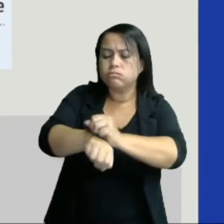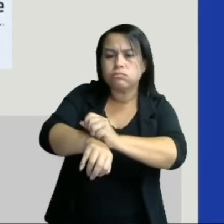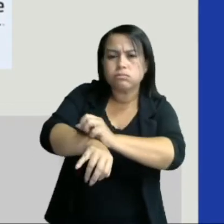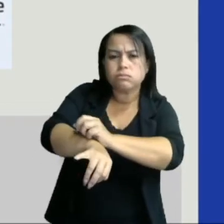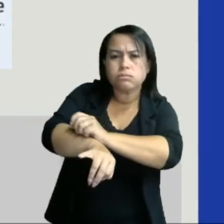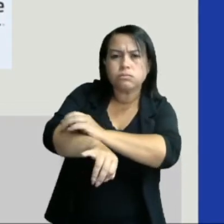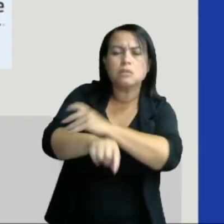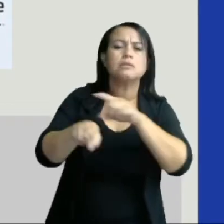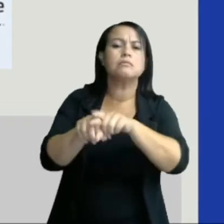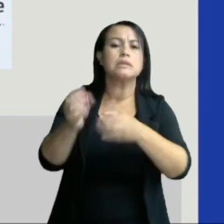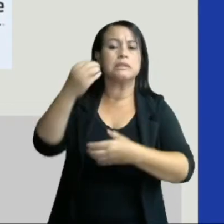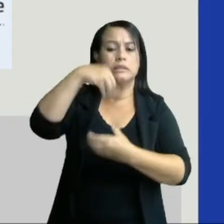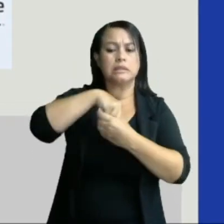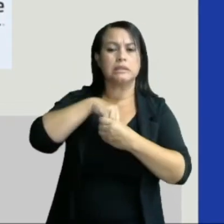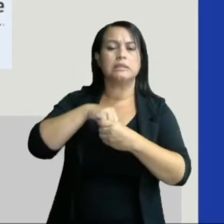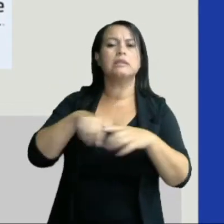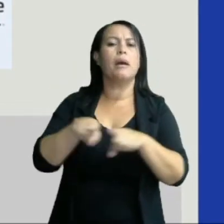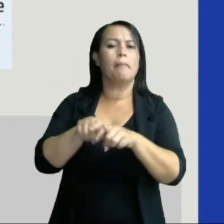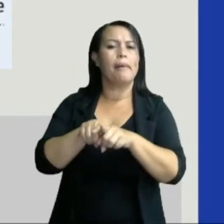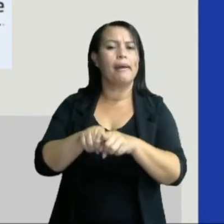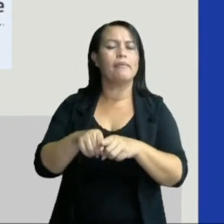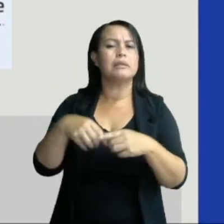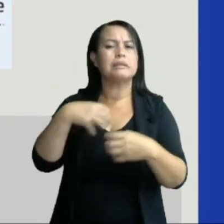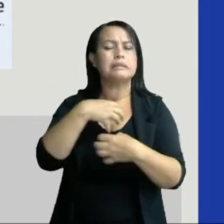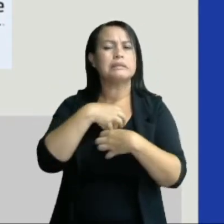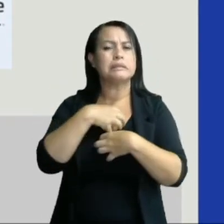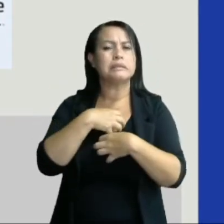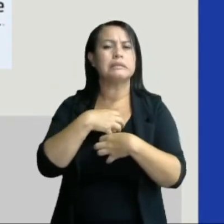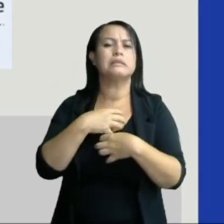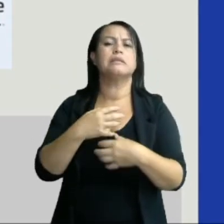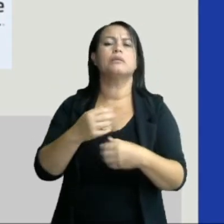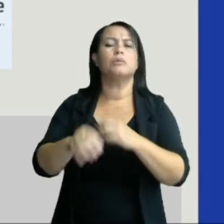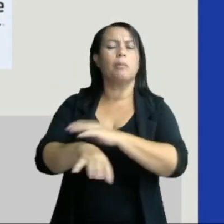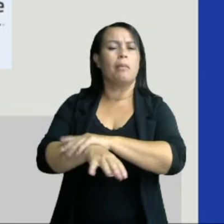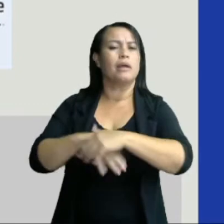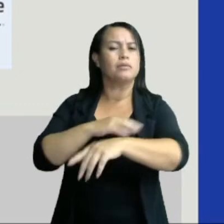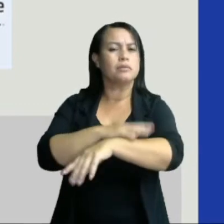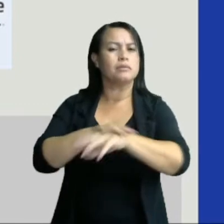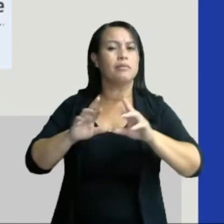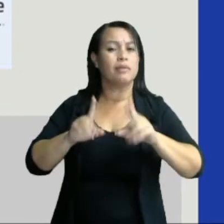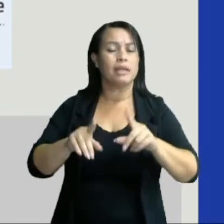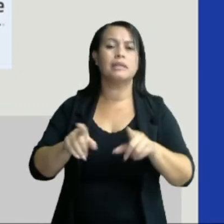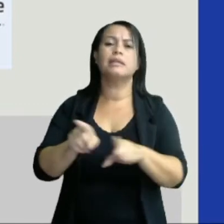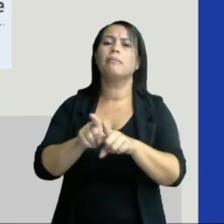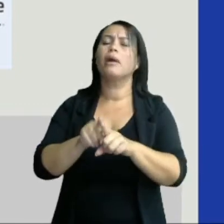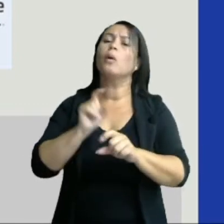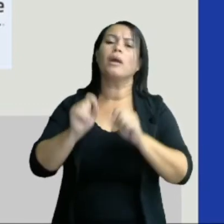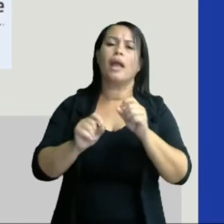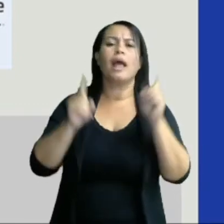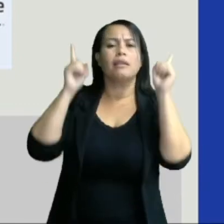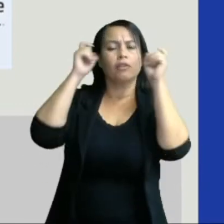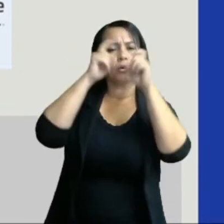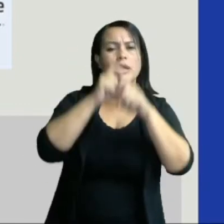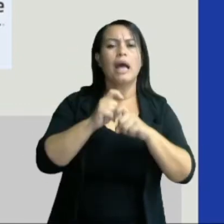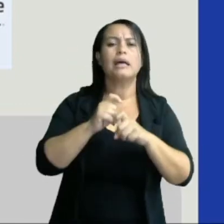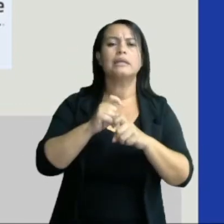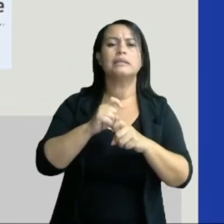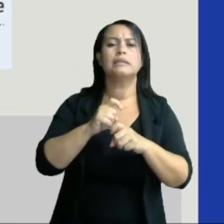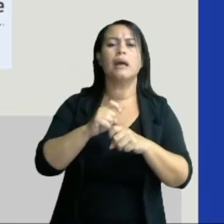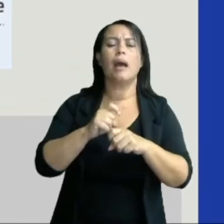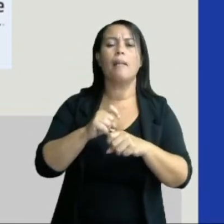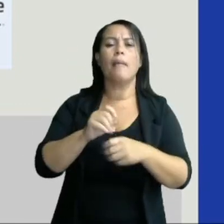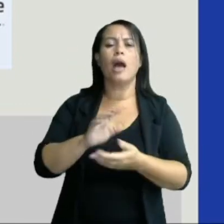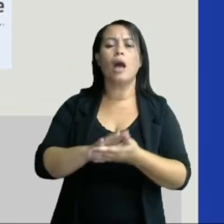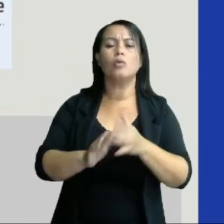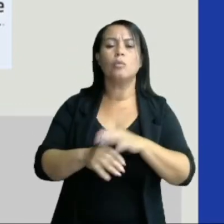grande formigamento, um estranhamento, uma dormência em seus braços. A outra é a dificuldade para levantar os dois